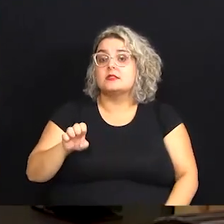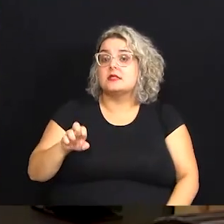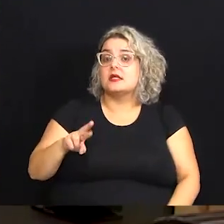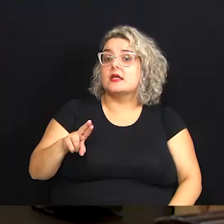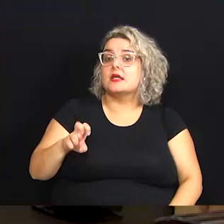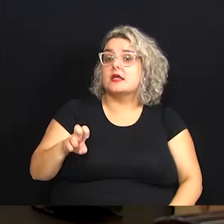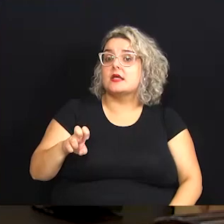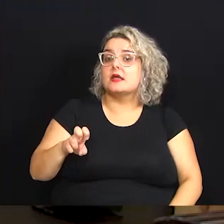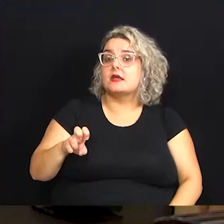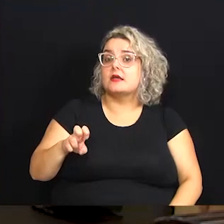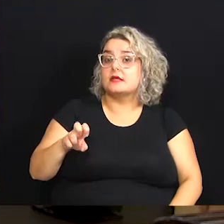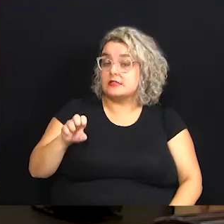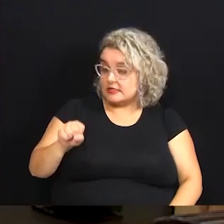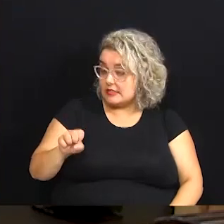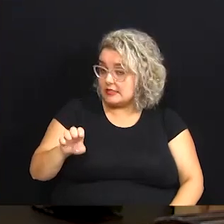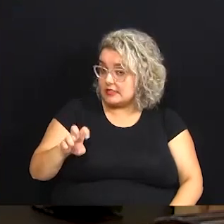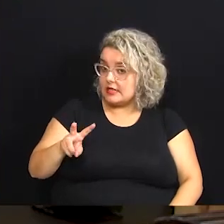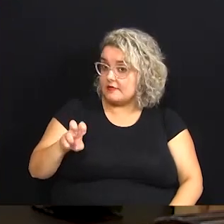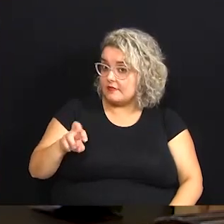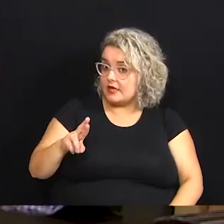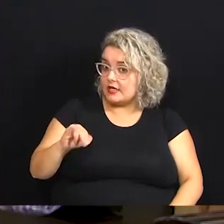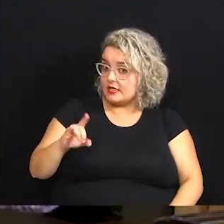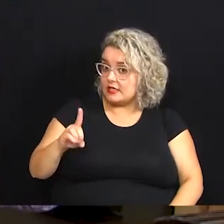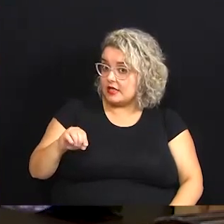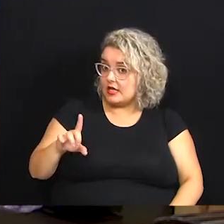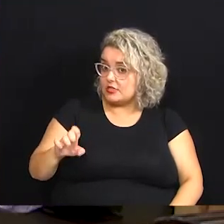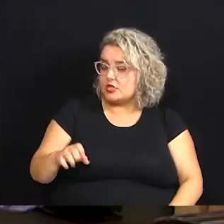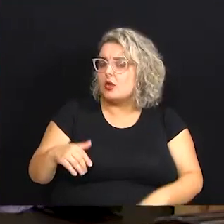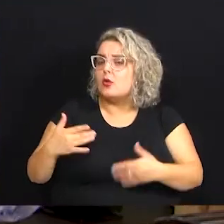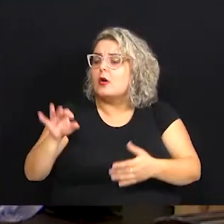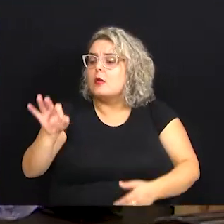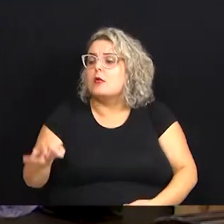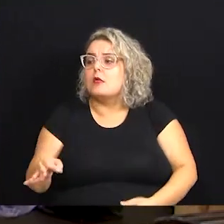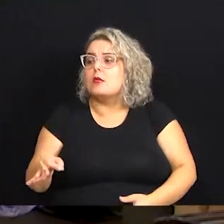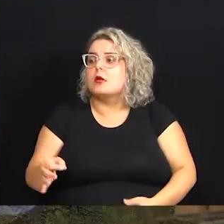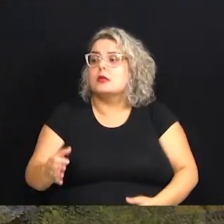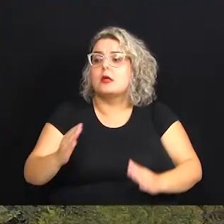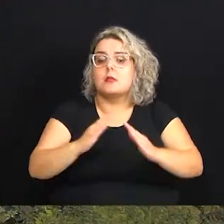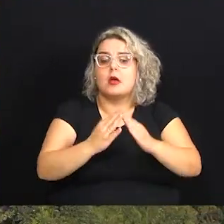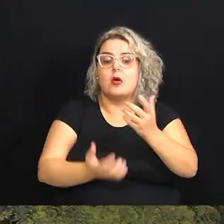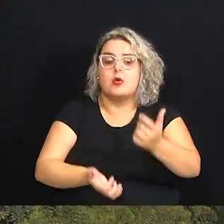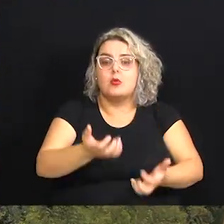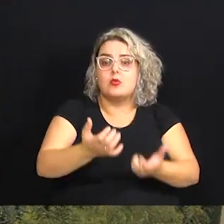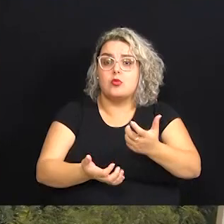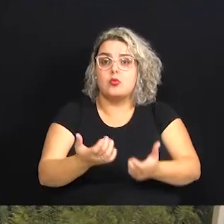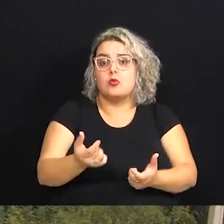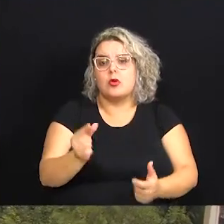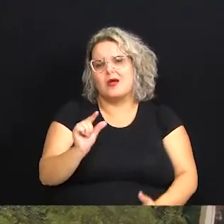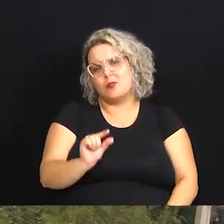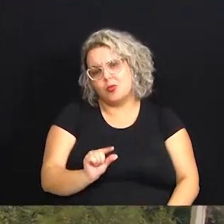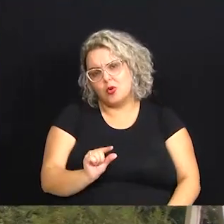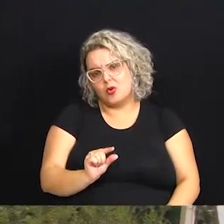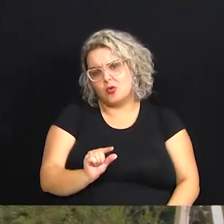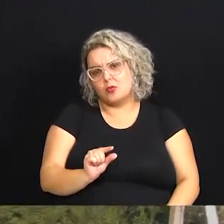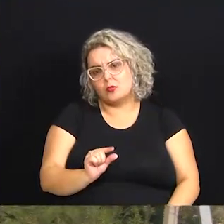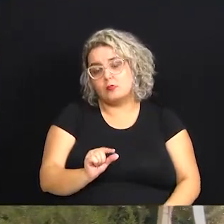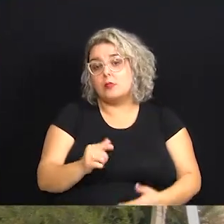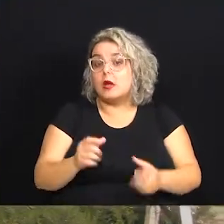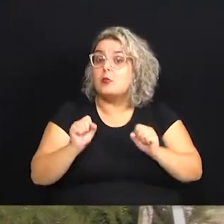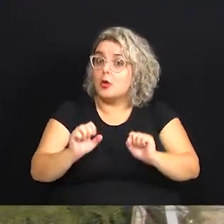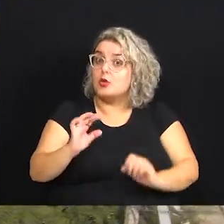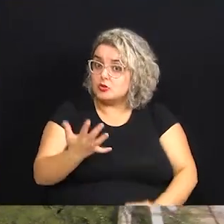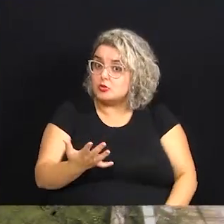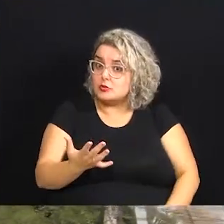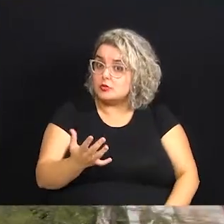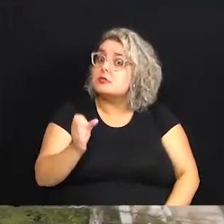severidade. Então, qual é a probabilidade de pegar fogo na minha casa? É muito pequena. Mas